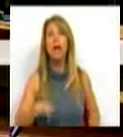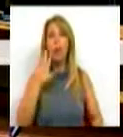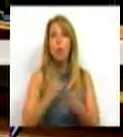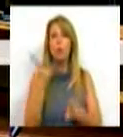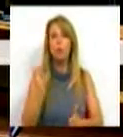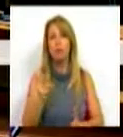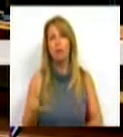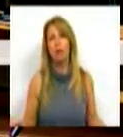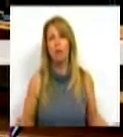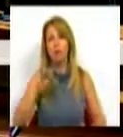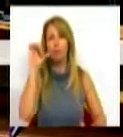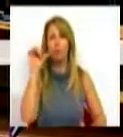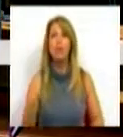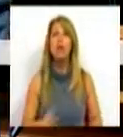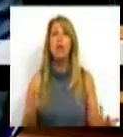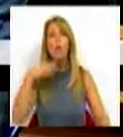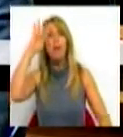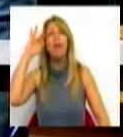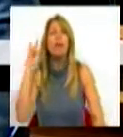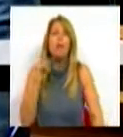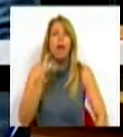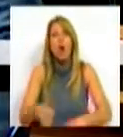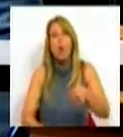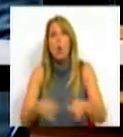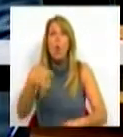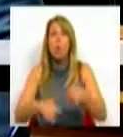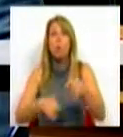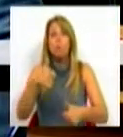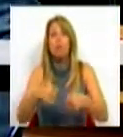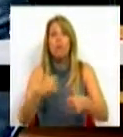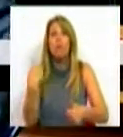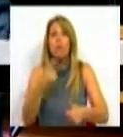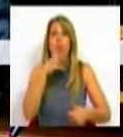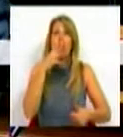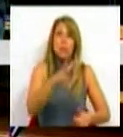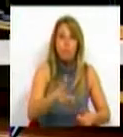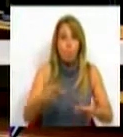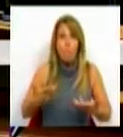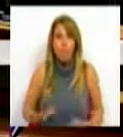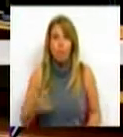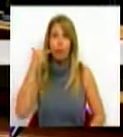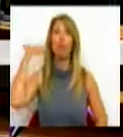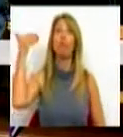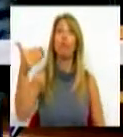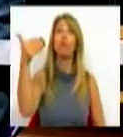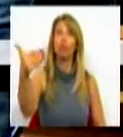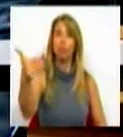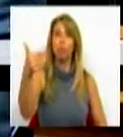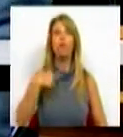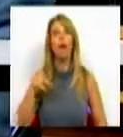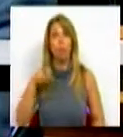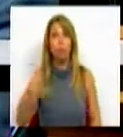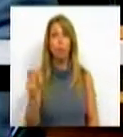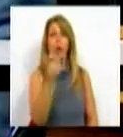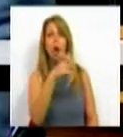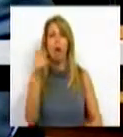de uma certa ideia de competitividade, em que aquilo que dizemos no presente e no futuro é que Portugal errou e que